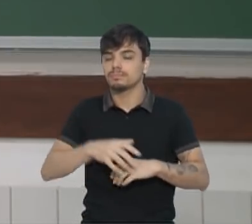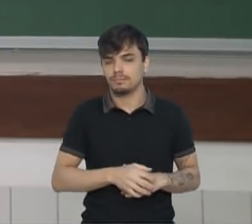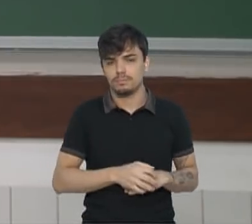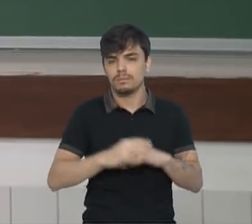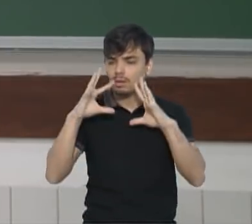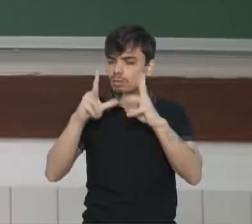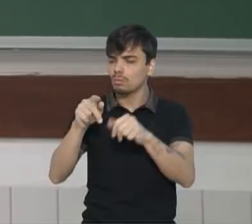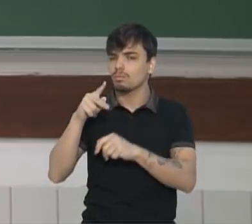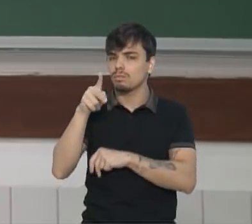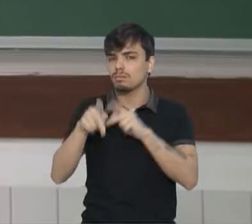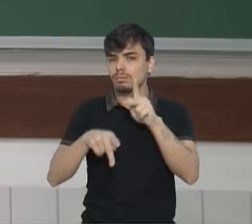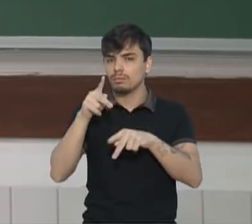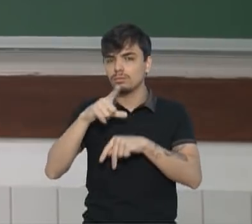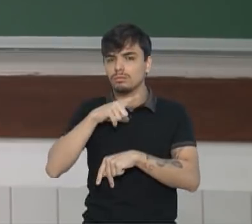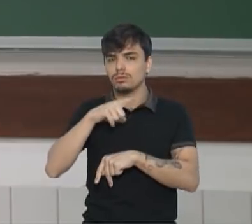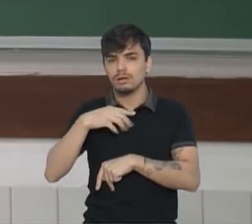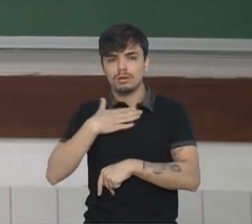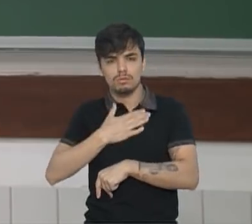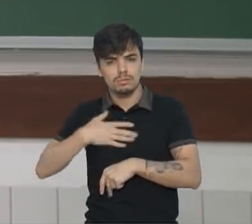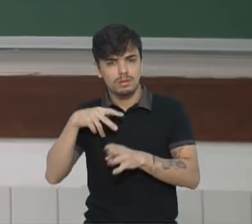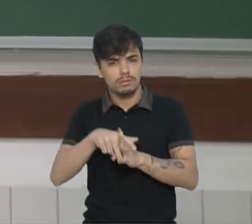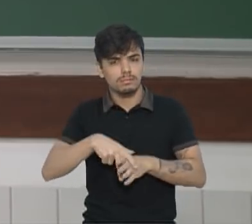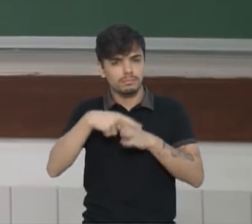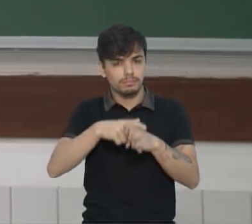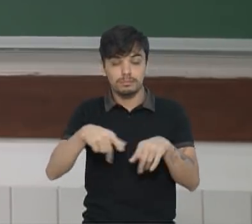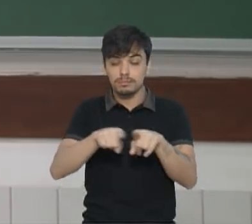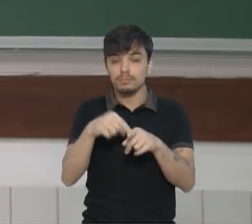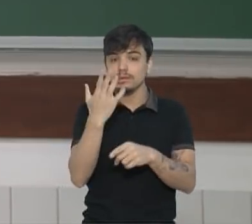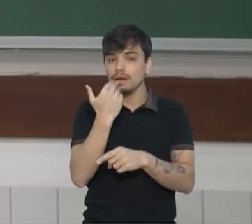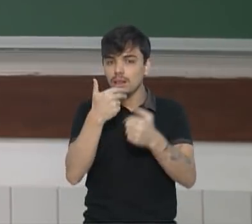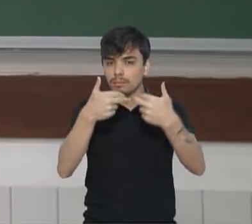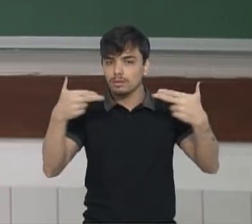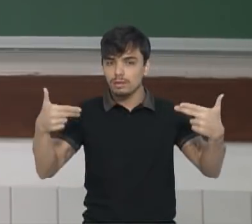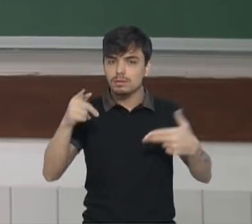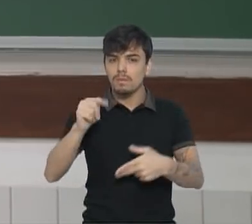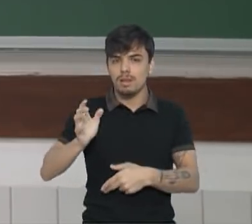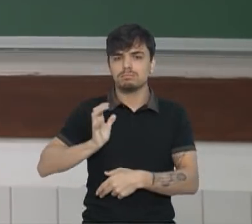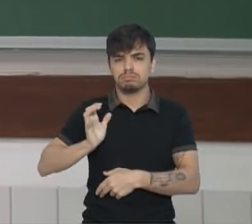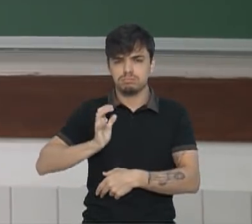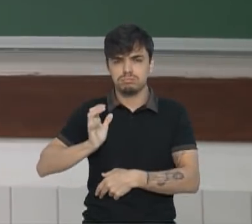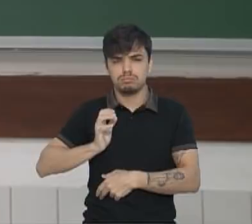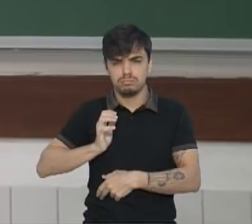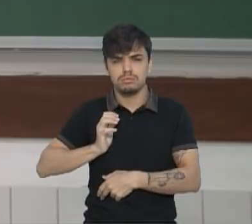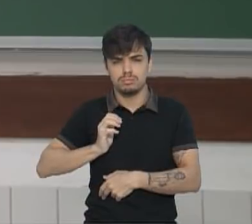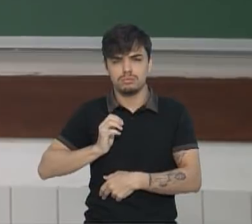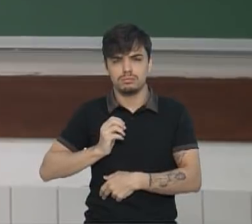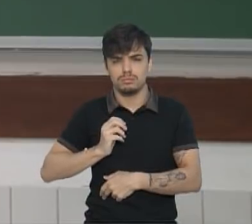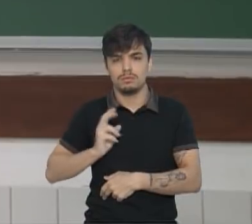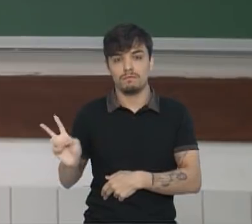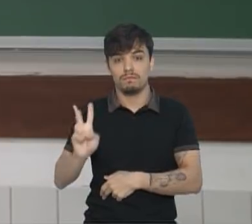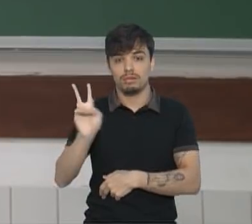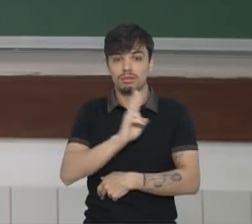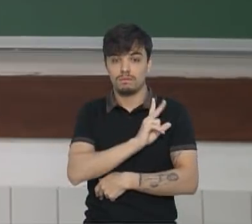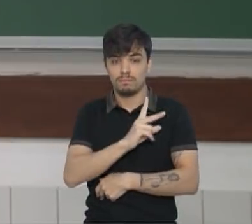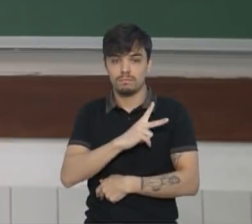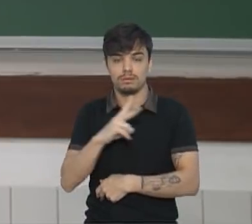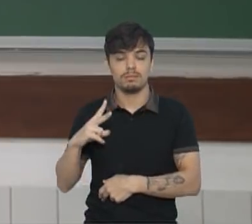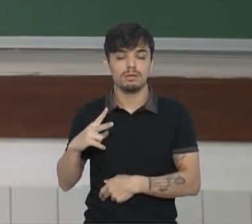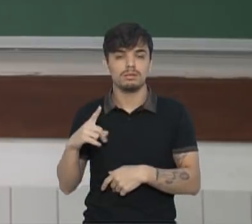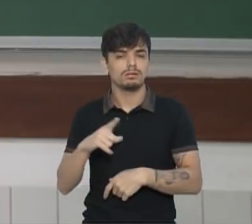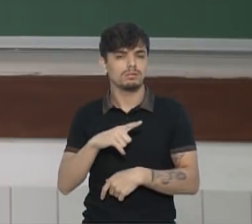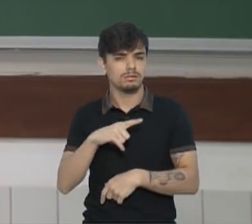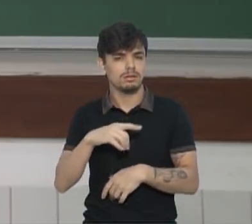A alimentação também, a alimentação deles era rica em proteína. Eles comiam muita carne. Por quê? Porque carne dá sustentação.